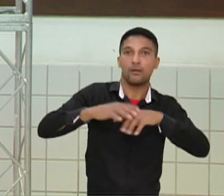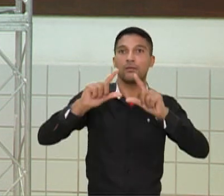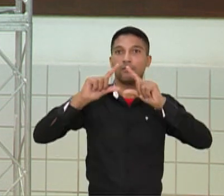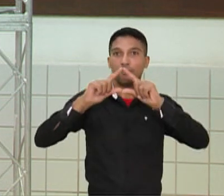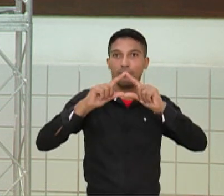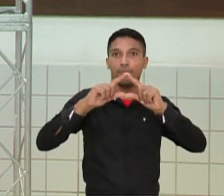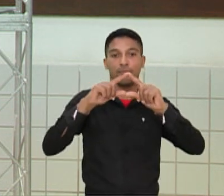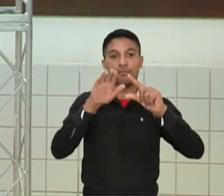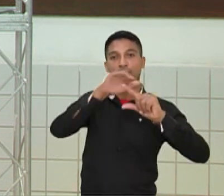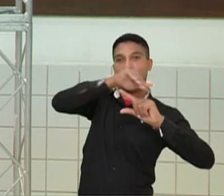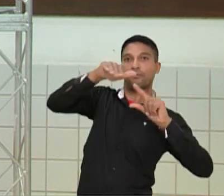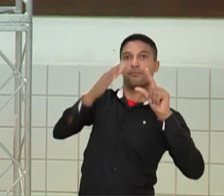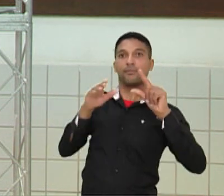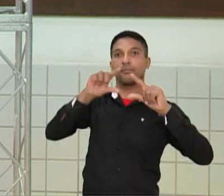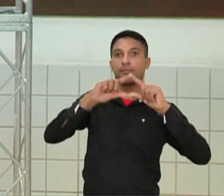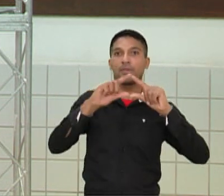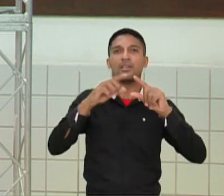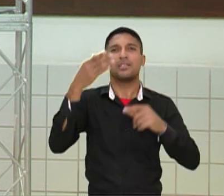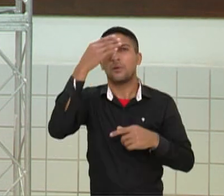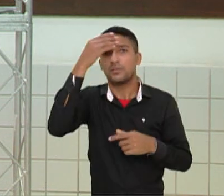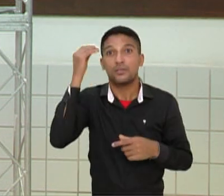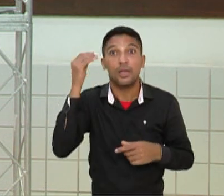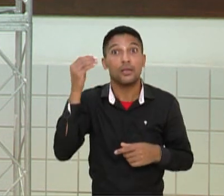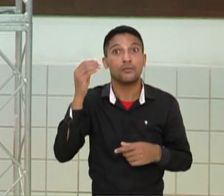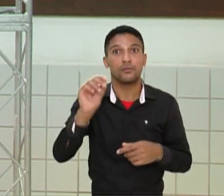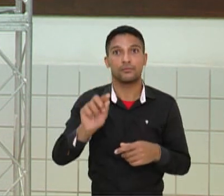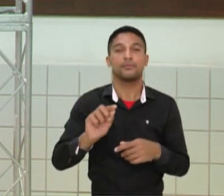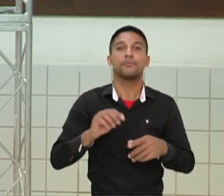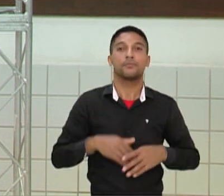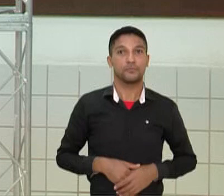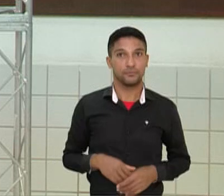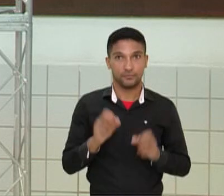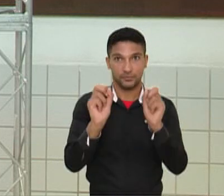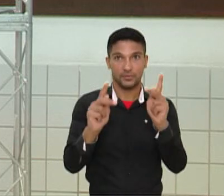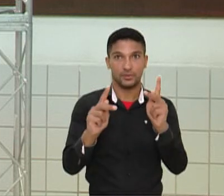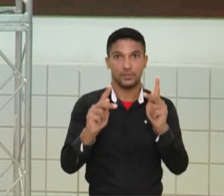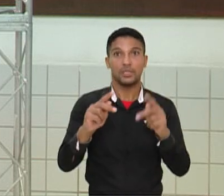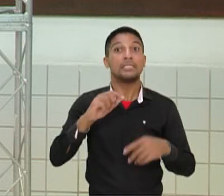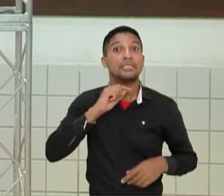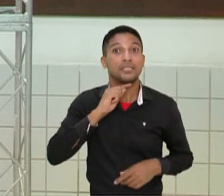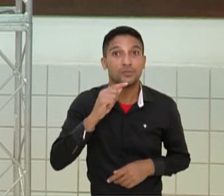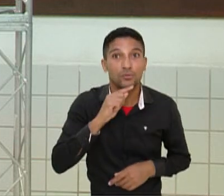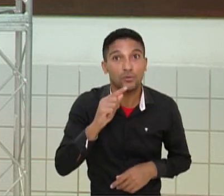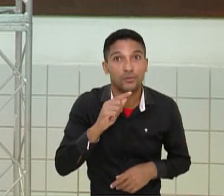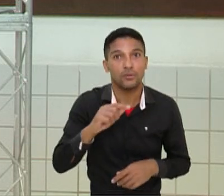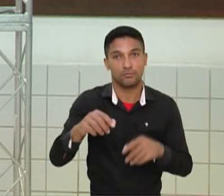se tiver dúvida, chama lá o seu professor, ok? Até a próxima aula. Bye, bye!